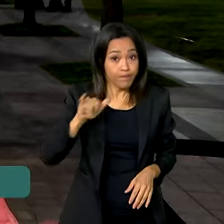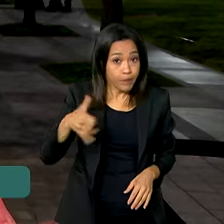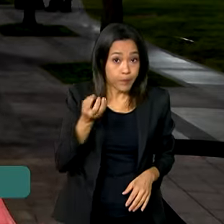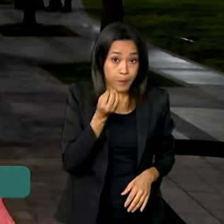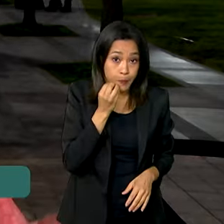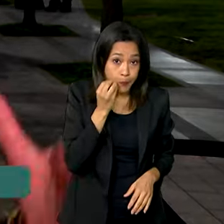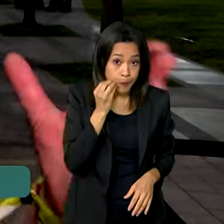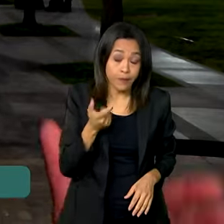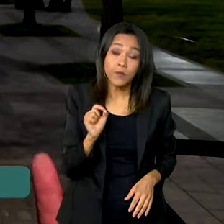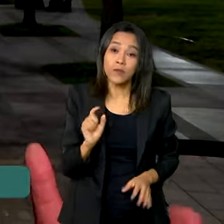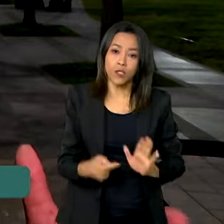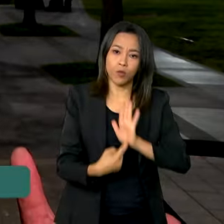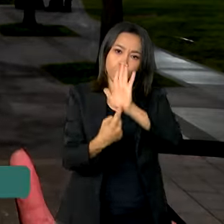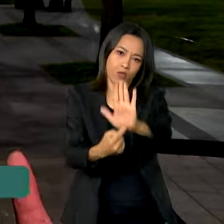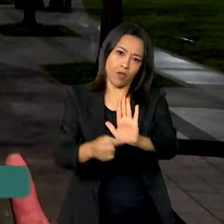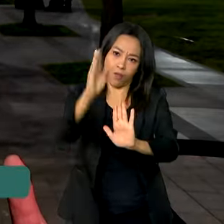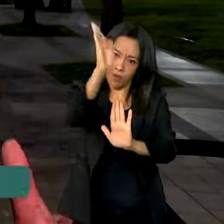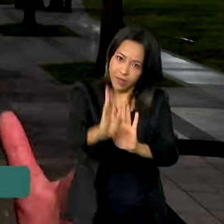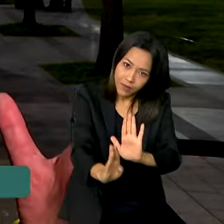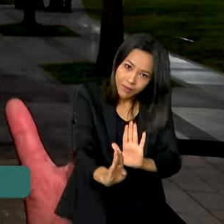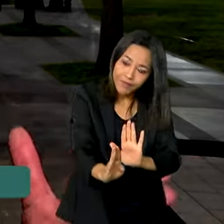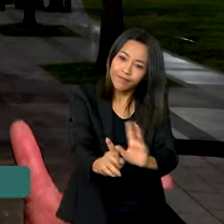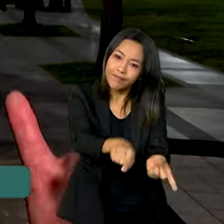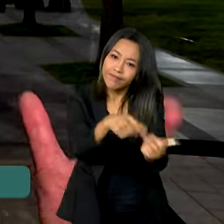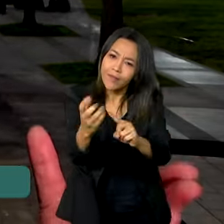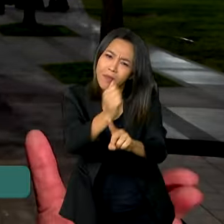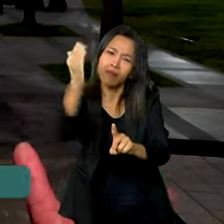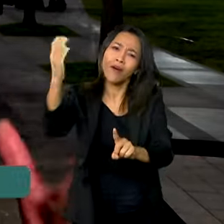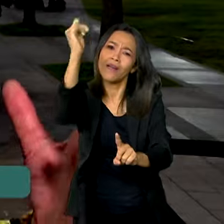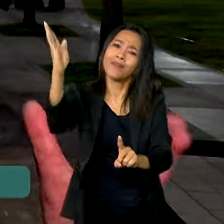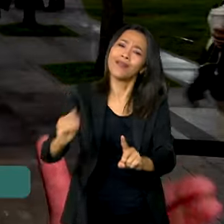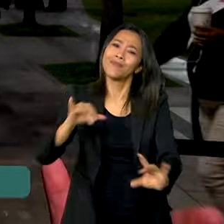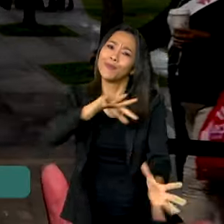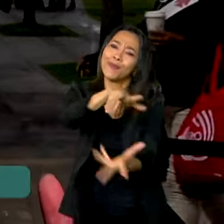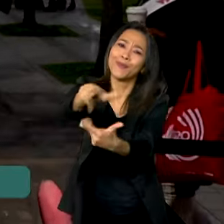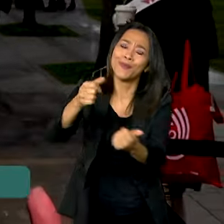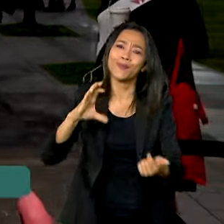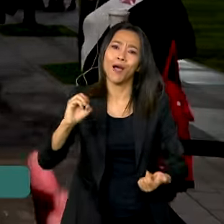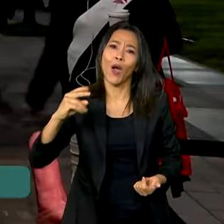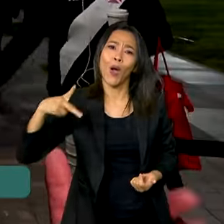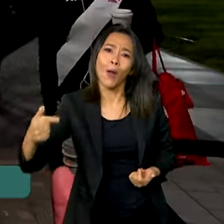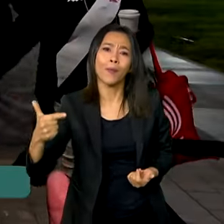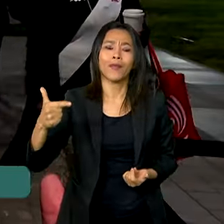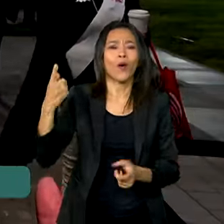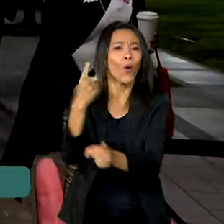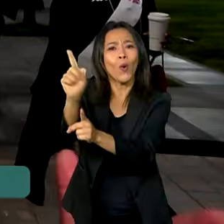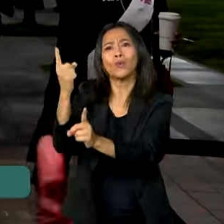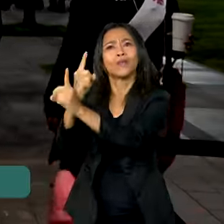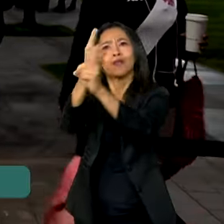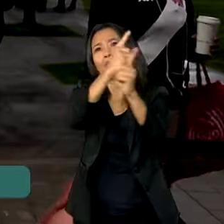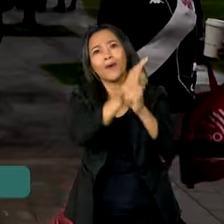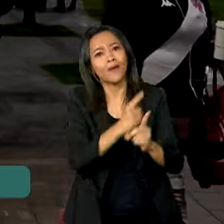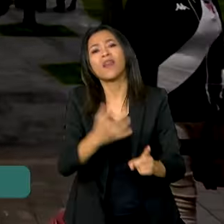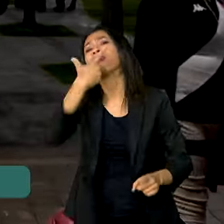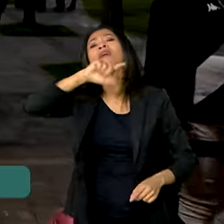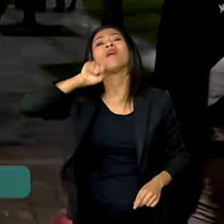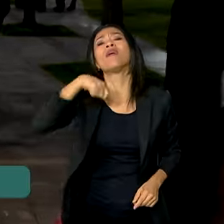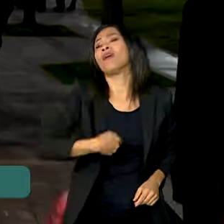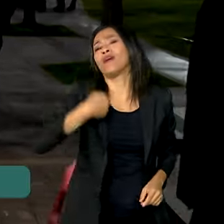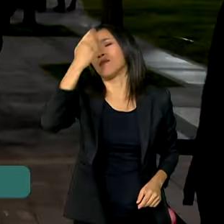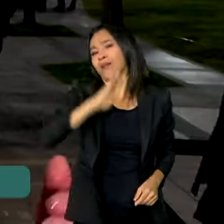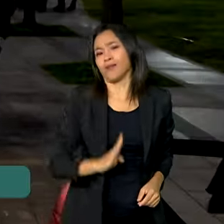mostrar para o Brasil e para fora, para o mundo, para a COP e para outros eventos, quem somos